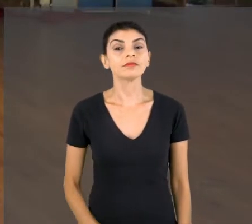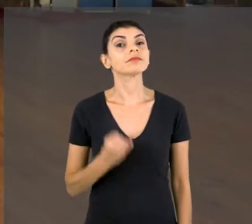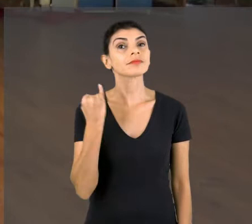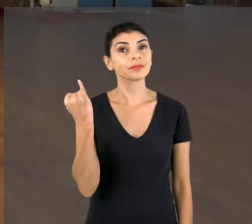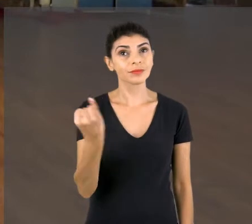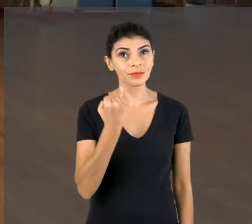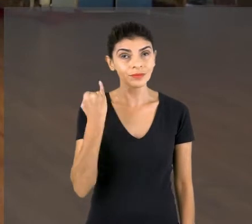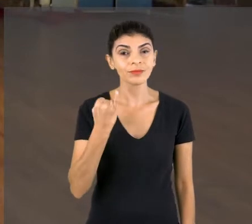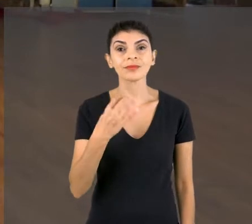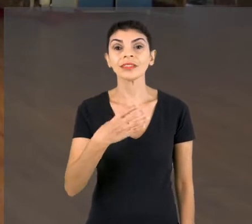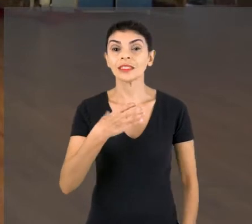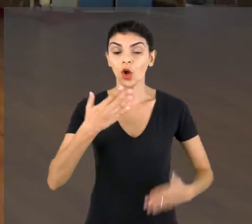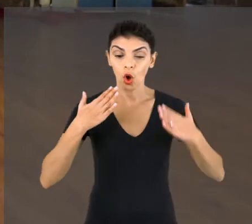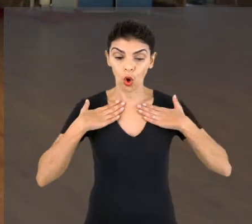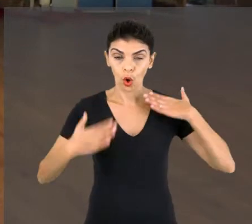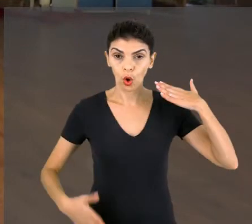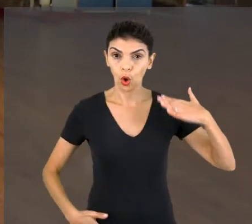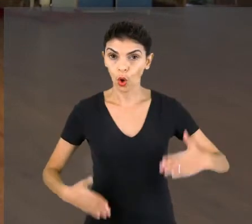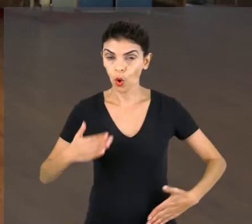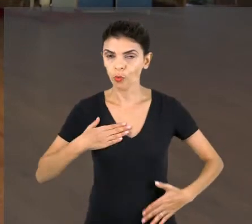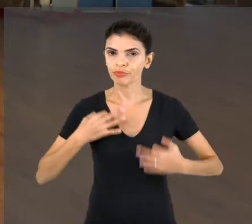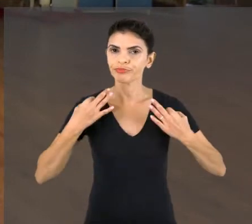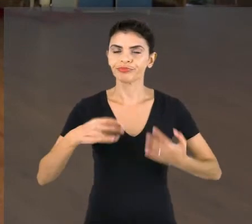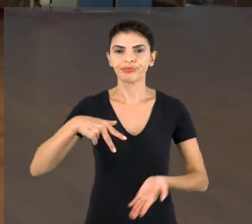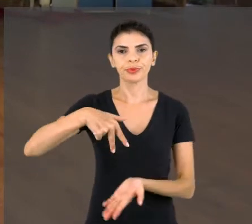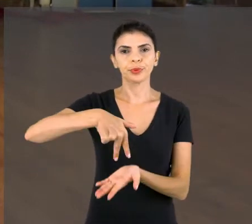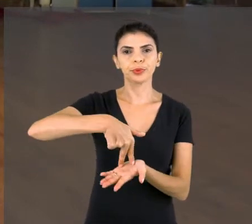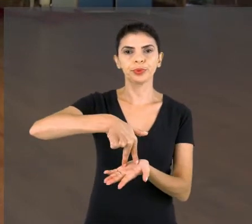É muito importante também que seja de corpo inteiro.